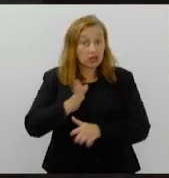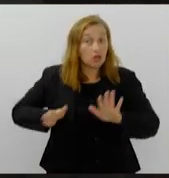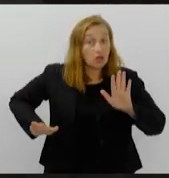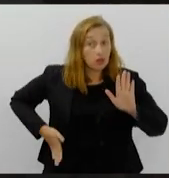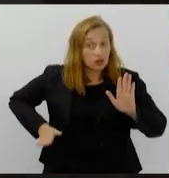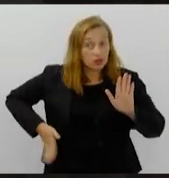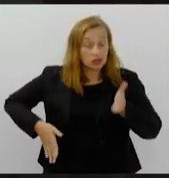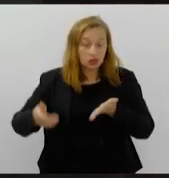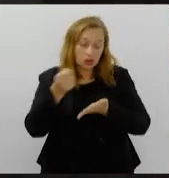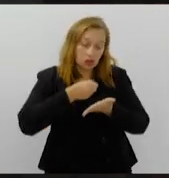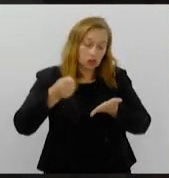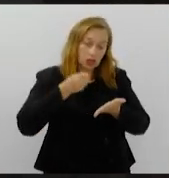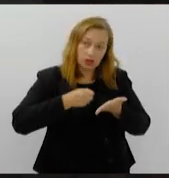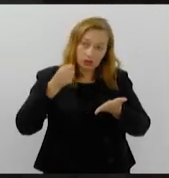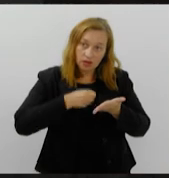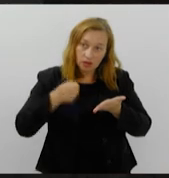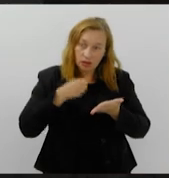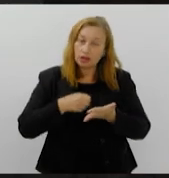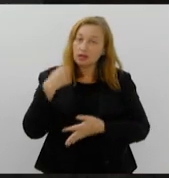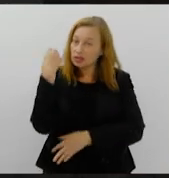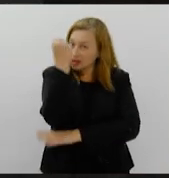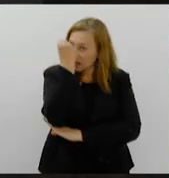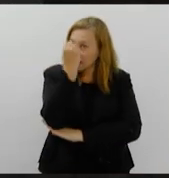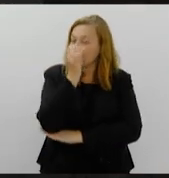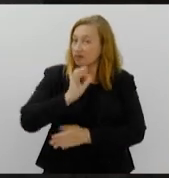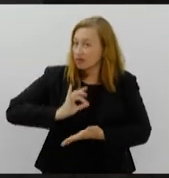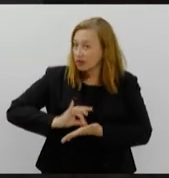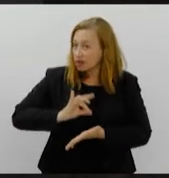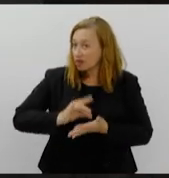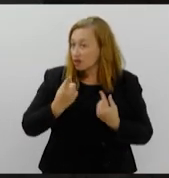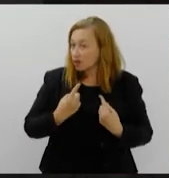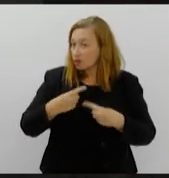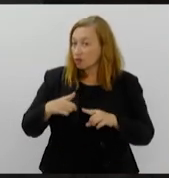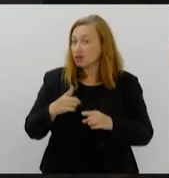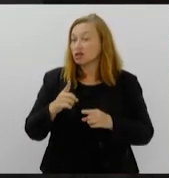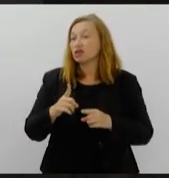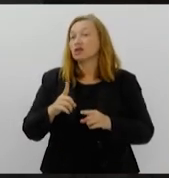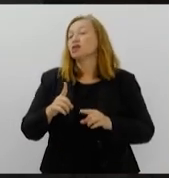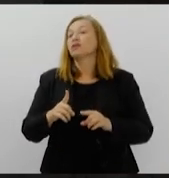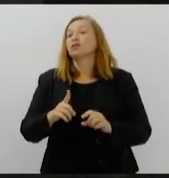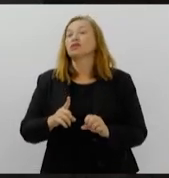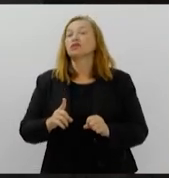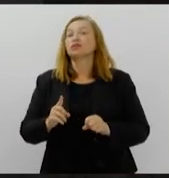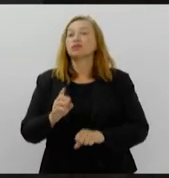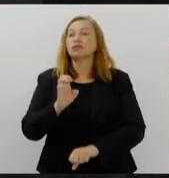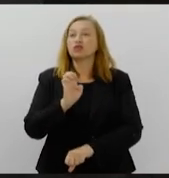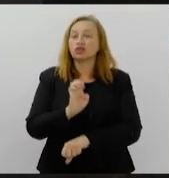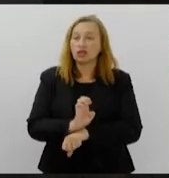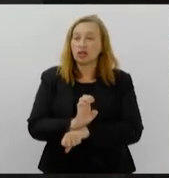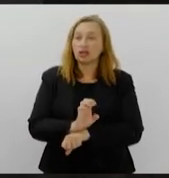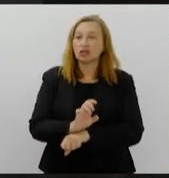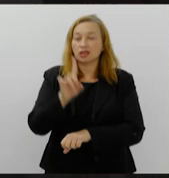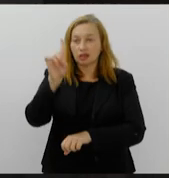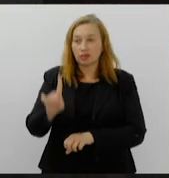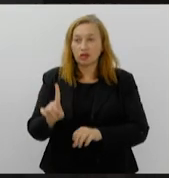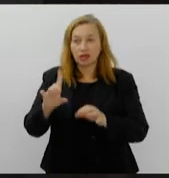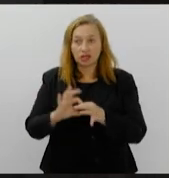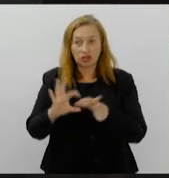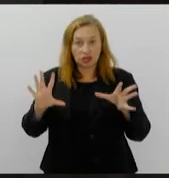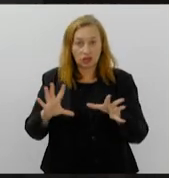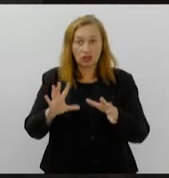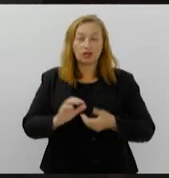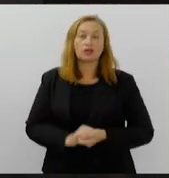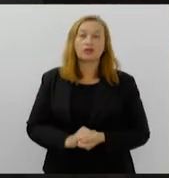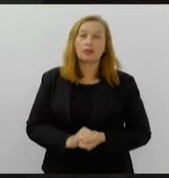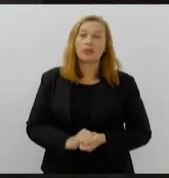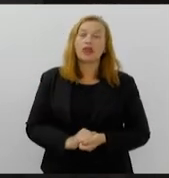ia escrevendo para Vossa Excelência. Isso é muito sério. Isso afronta diretamente o Estado democrático de direito, fere o nosso